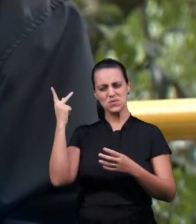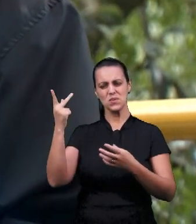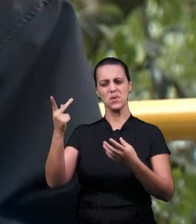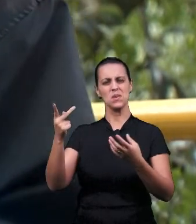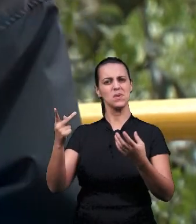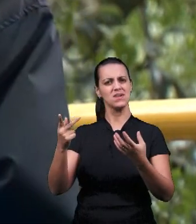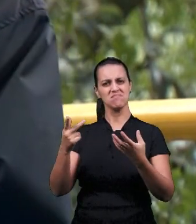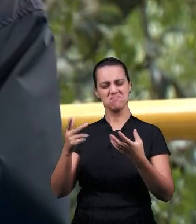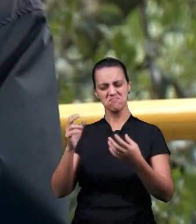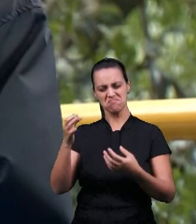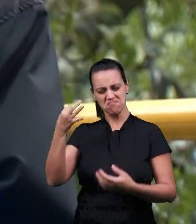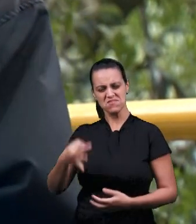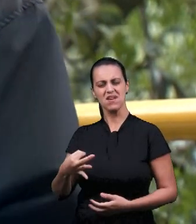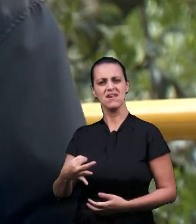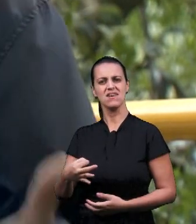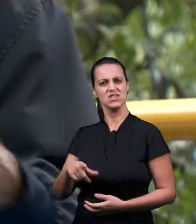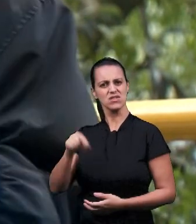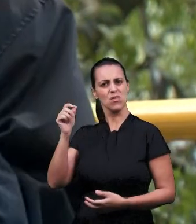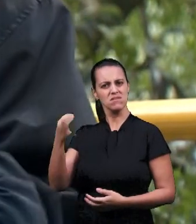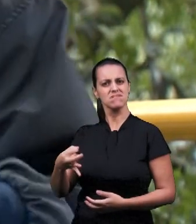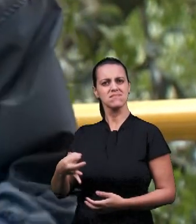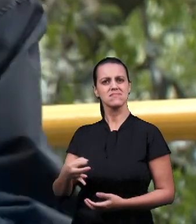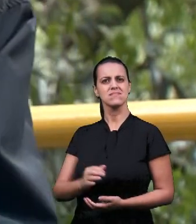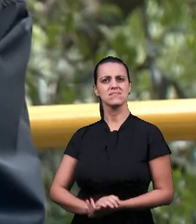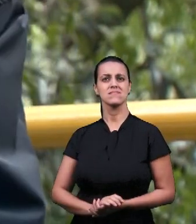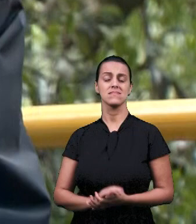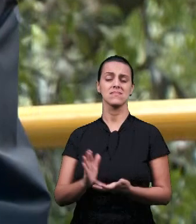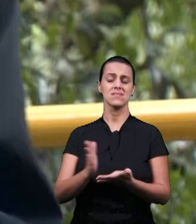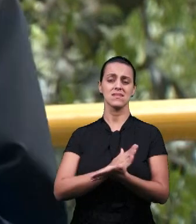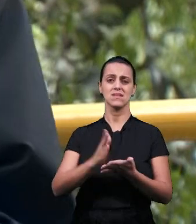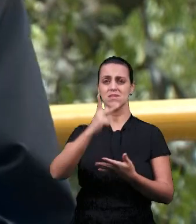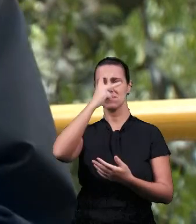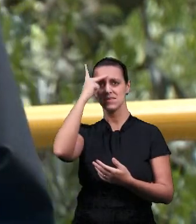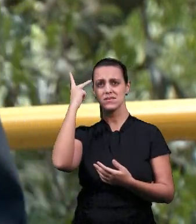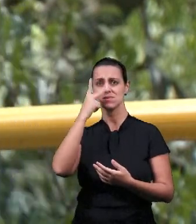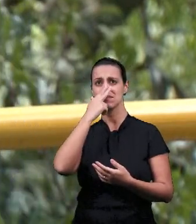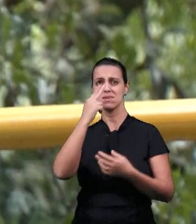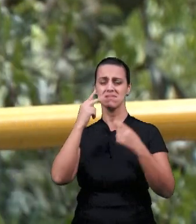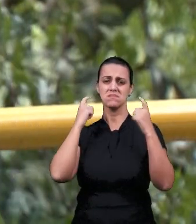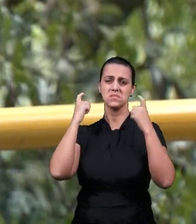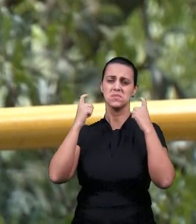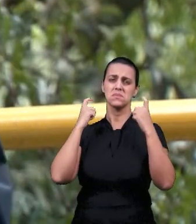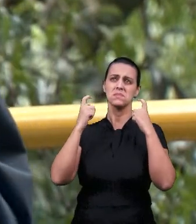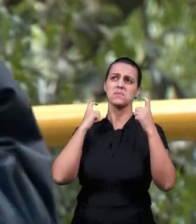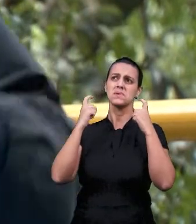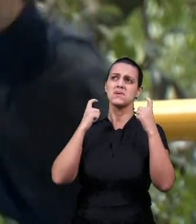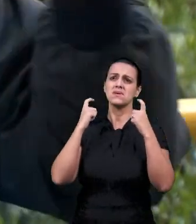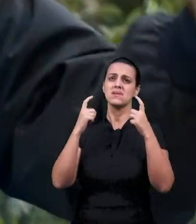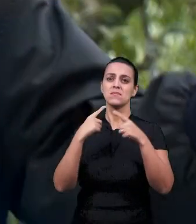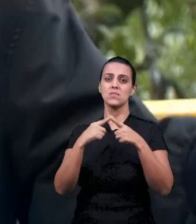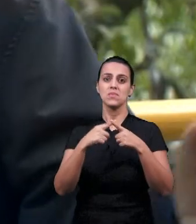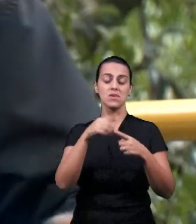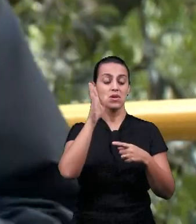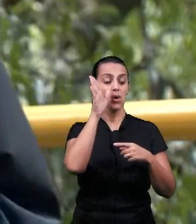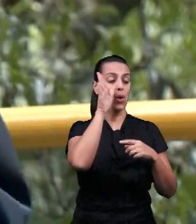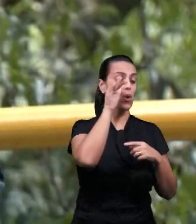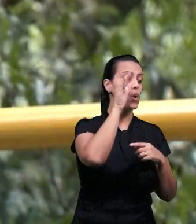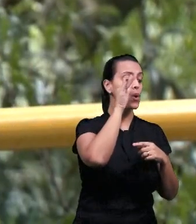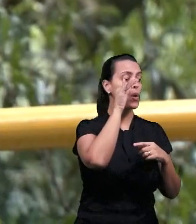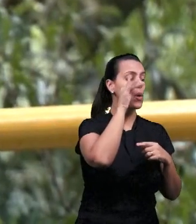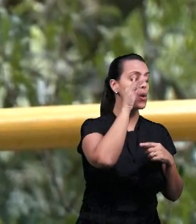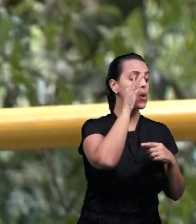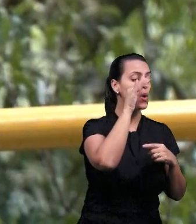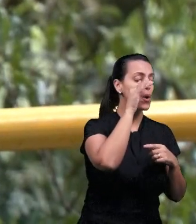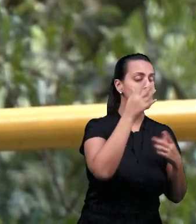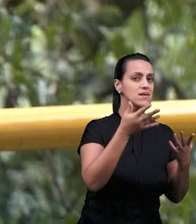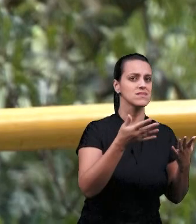e tudo. Algumas pessoas ficam preocupadas porque elas mesmas buscam, na curiosidade, saber o que é que fulano está dizendo. Olha aqui, a